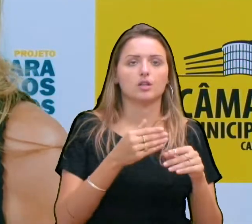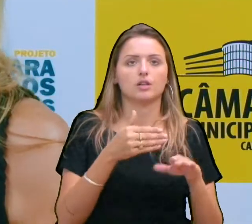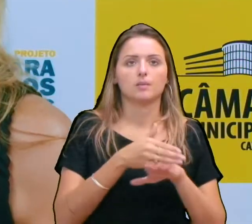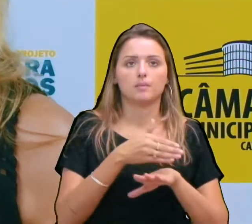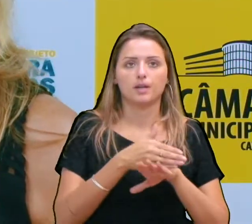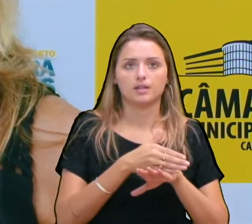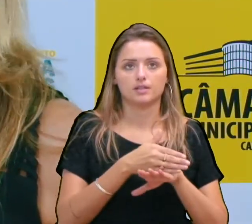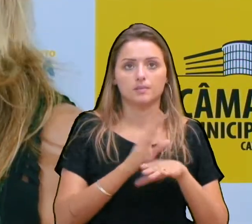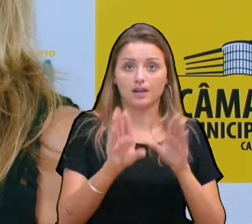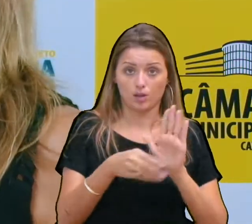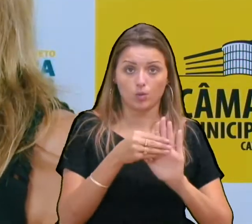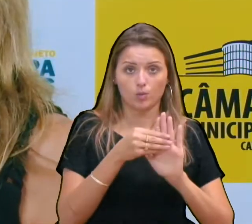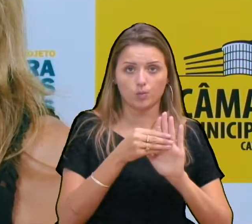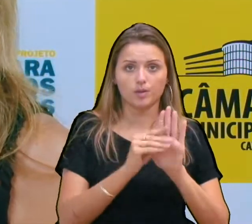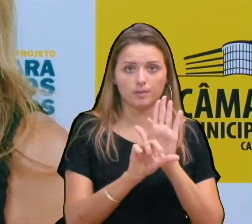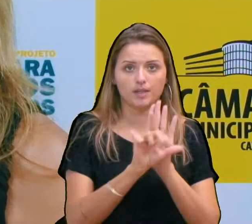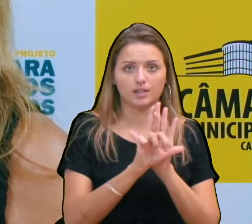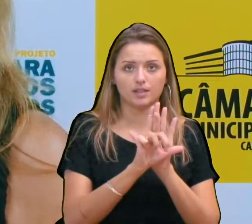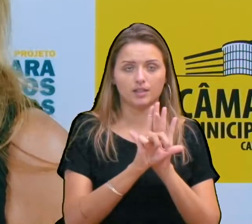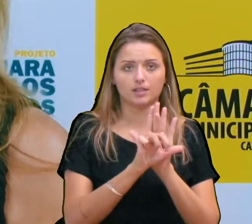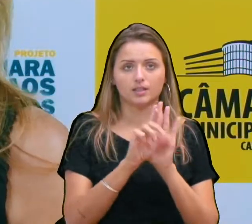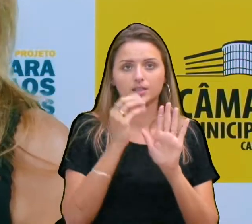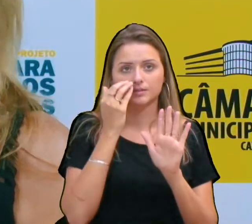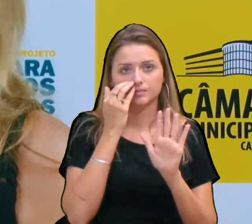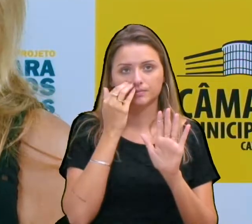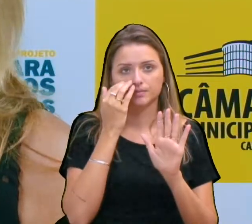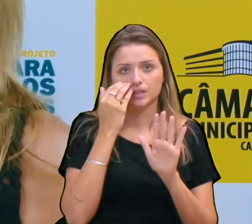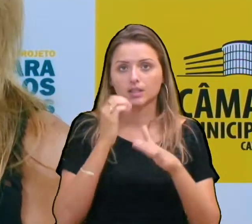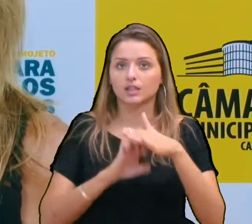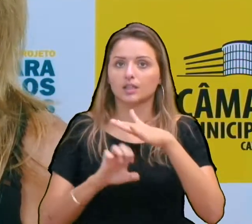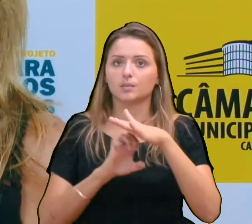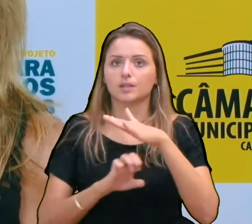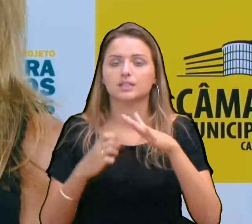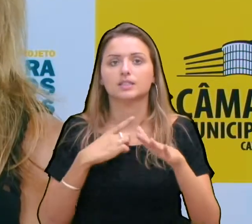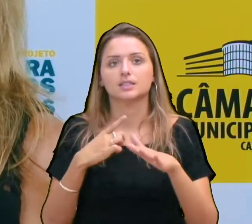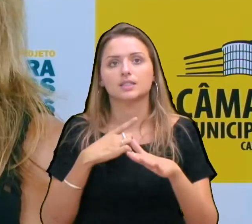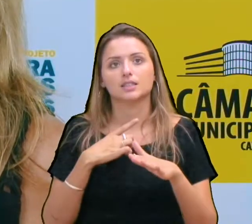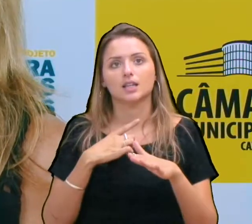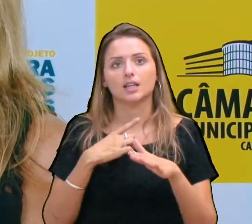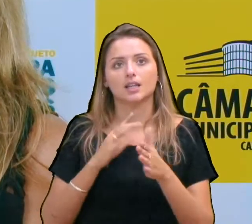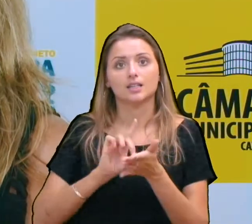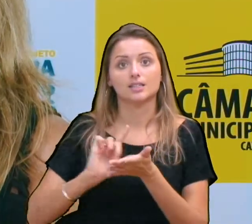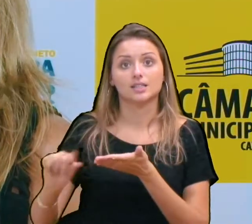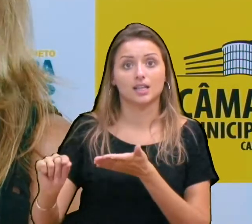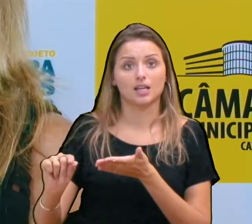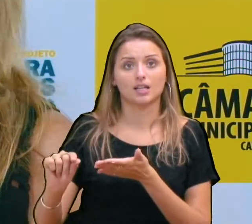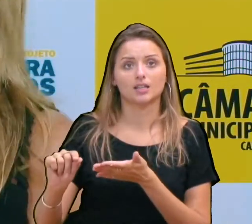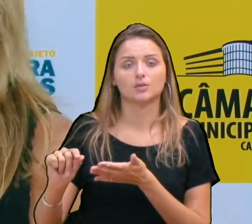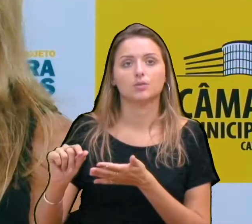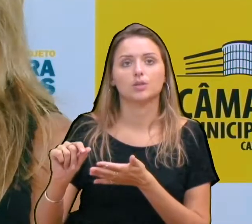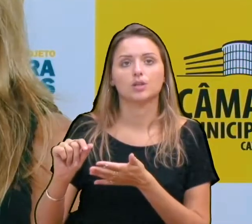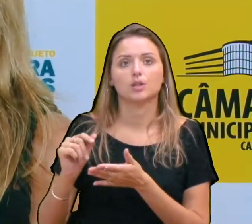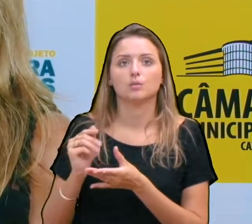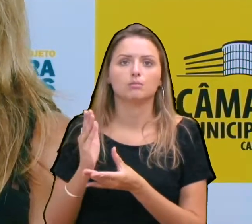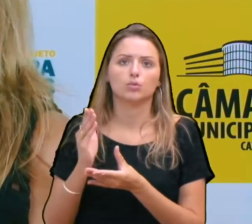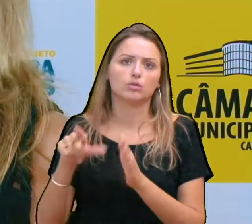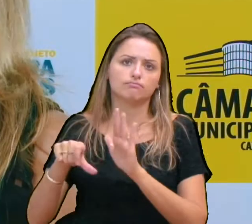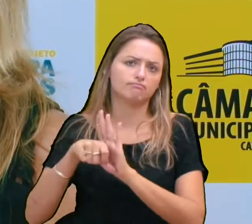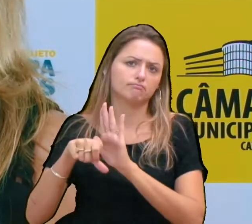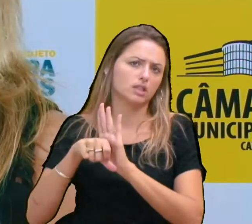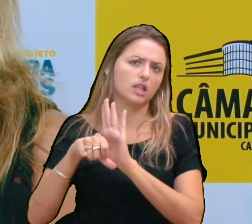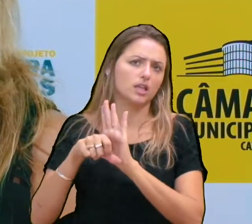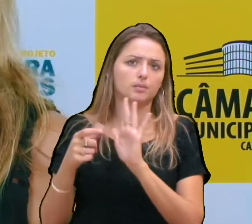verdade, ao cadastro empresas que tenham sido condenadas em segunda instância por crimes,